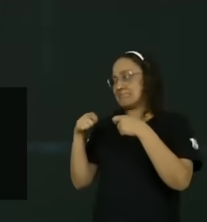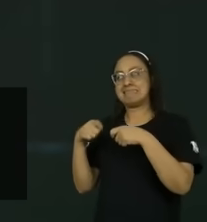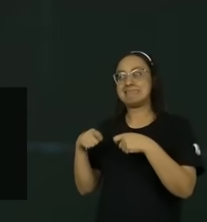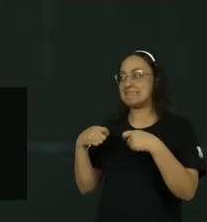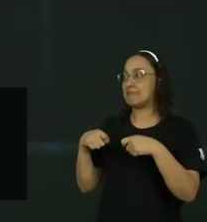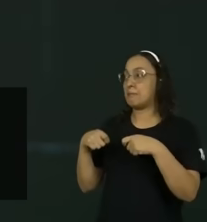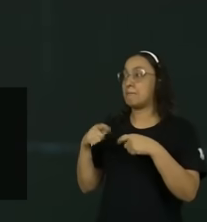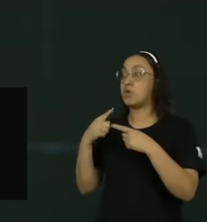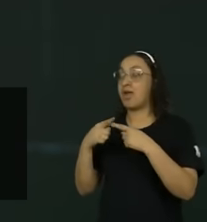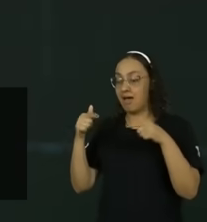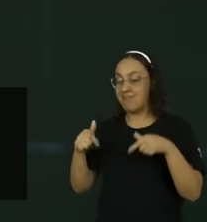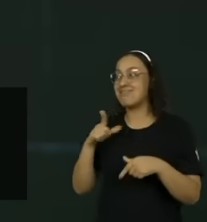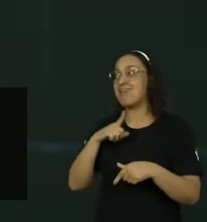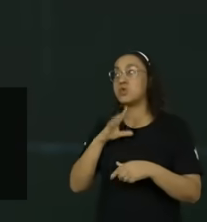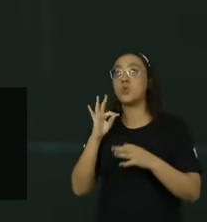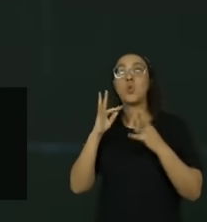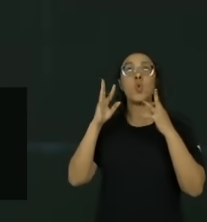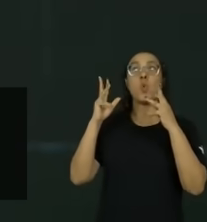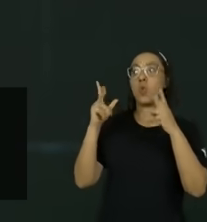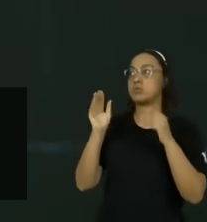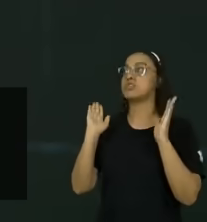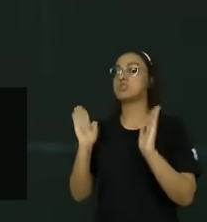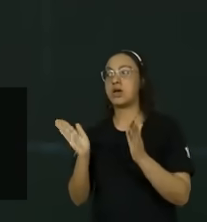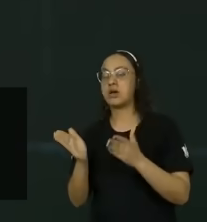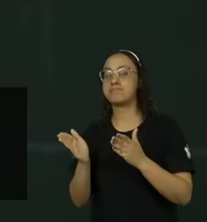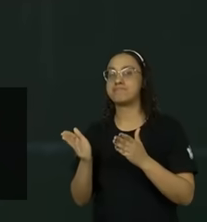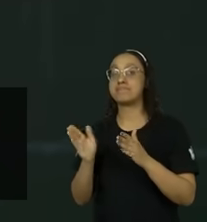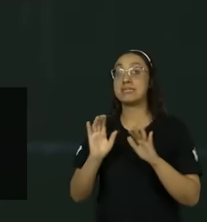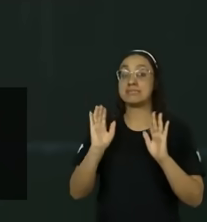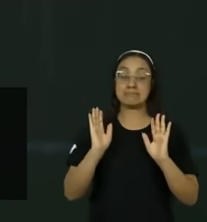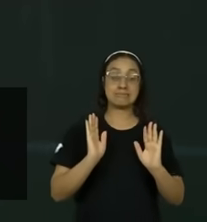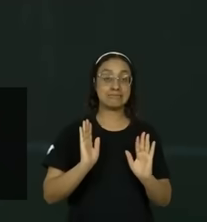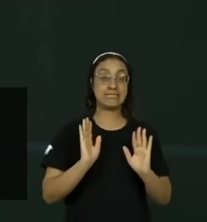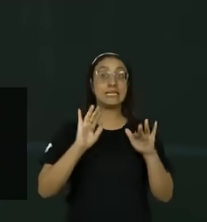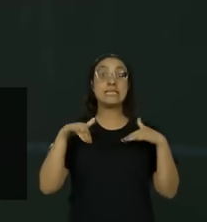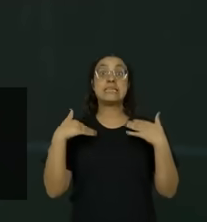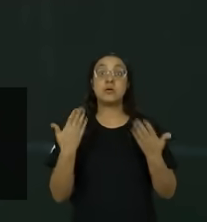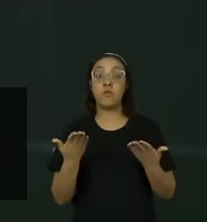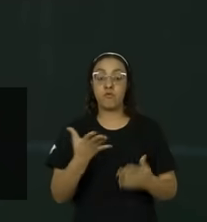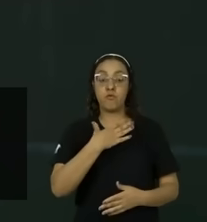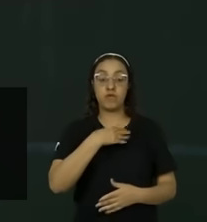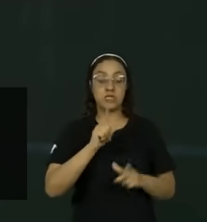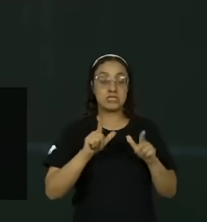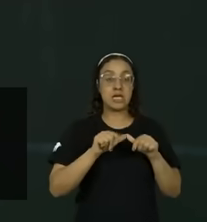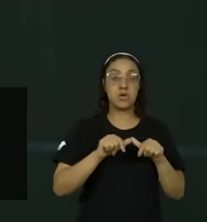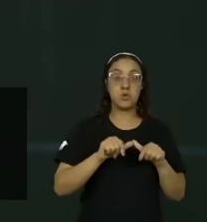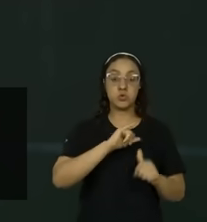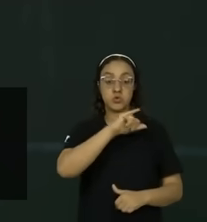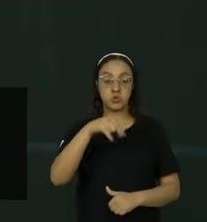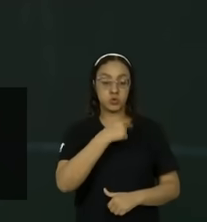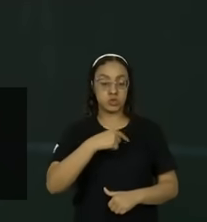todo o Egito será de vocês. Assim fizeram os filhos de Israel, e José lhes